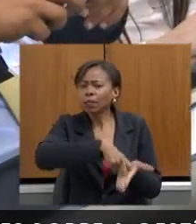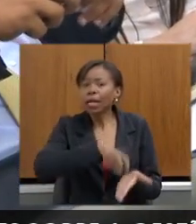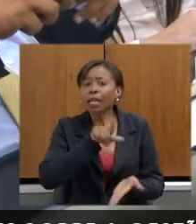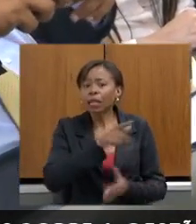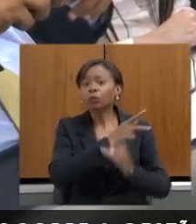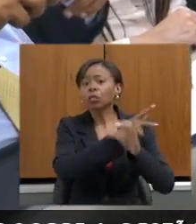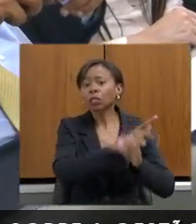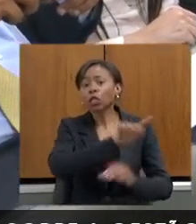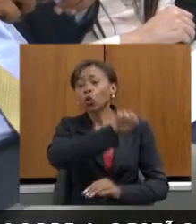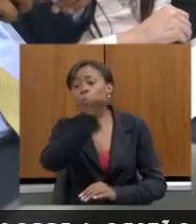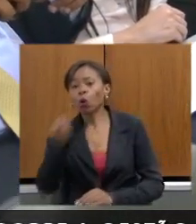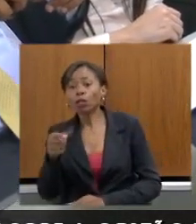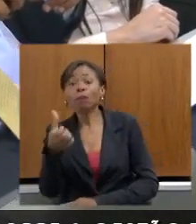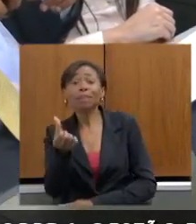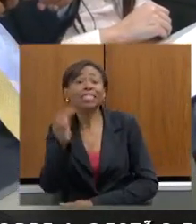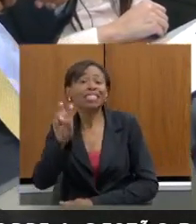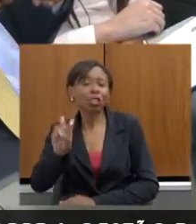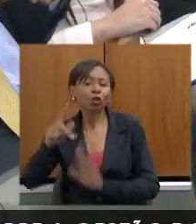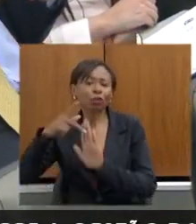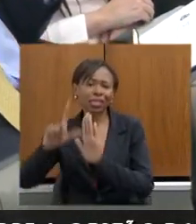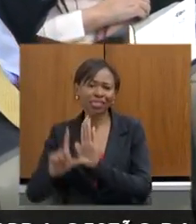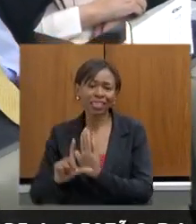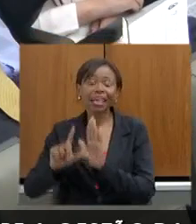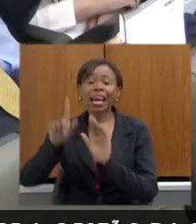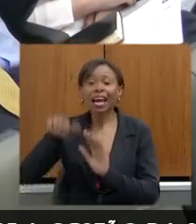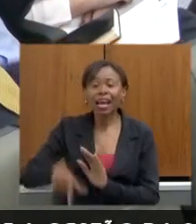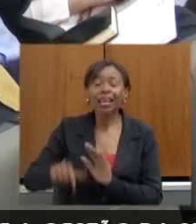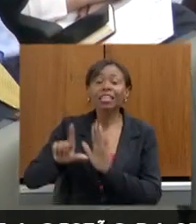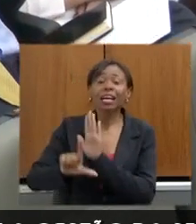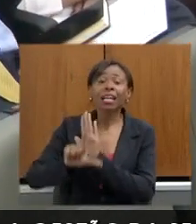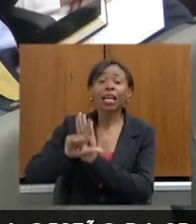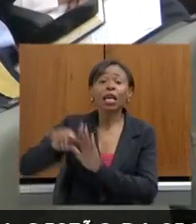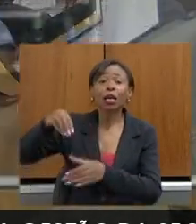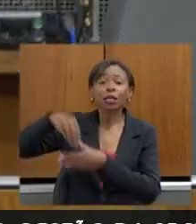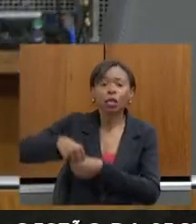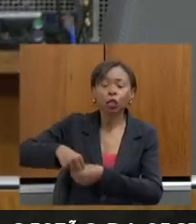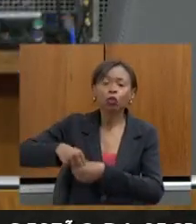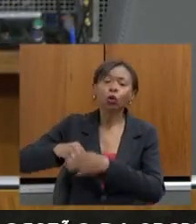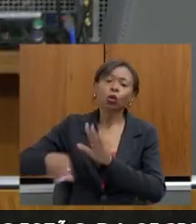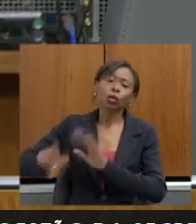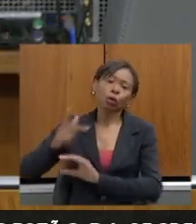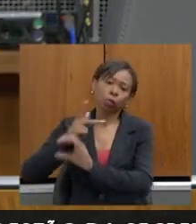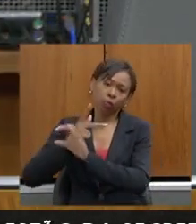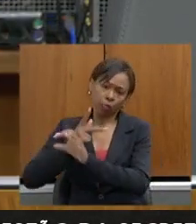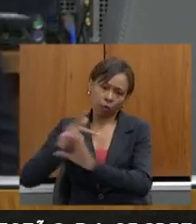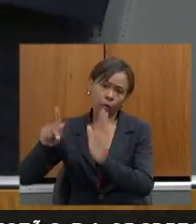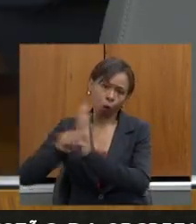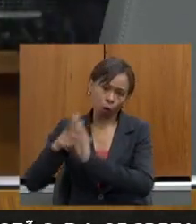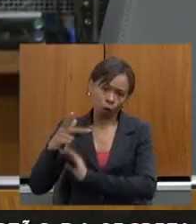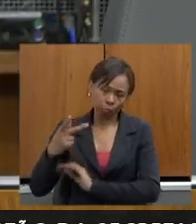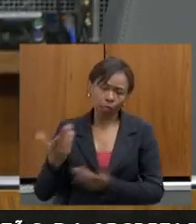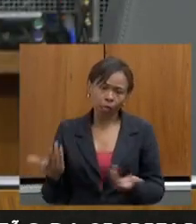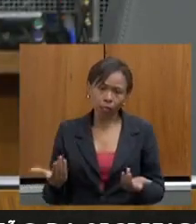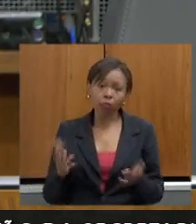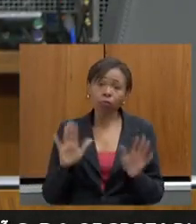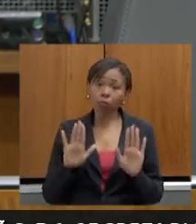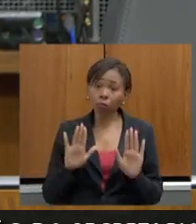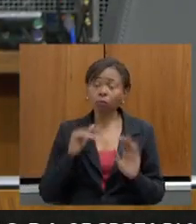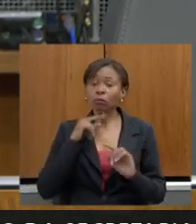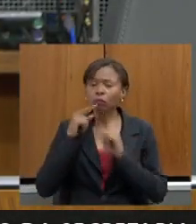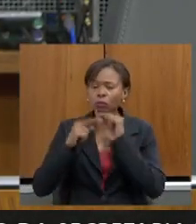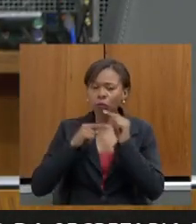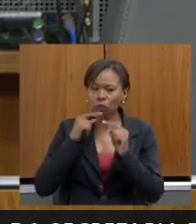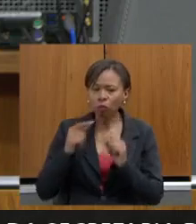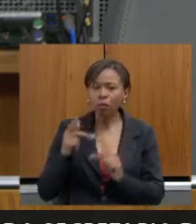PLC 65 que trata da Lei Orgânica da Polícia Civil bem é para quem tem alguma dúvida